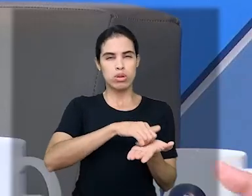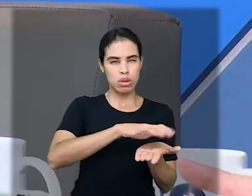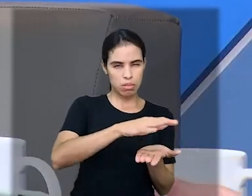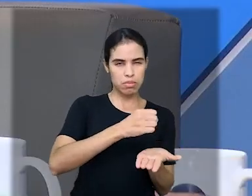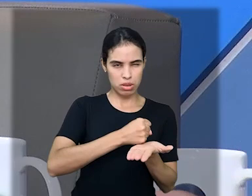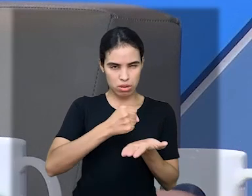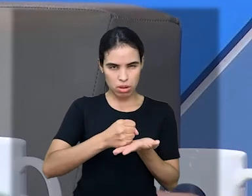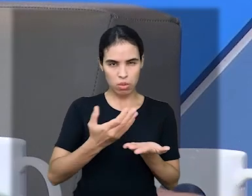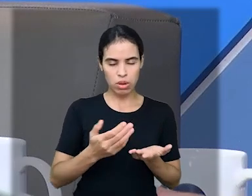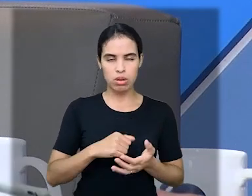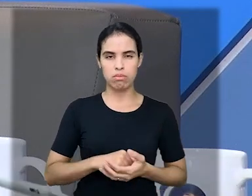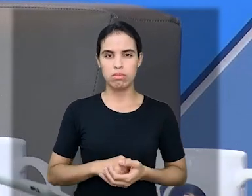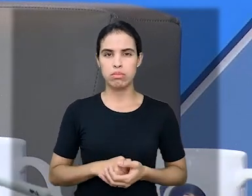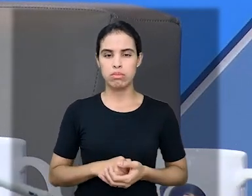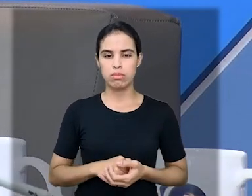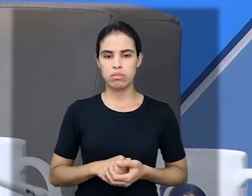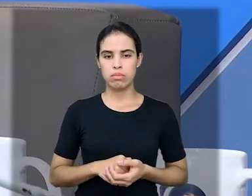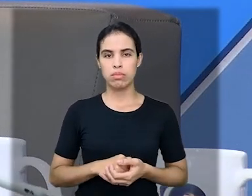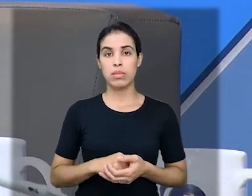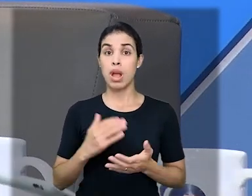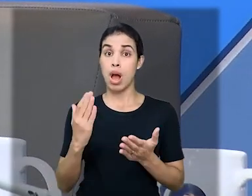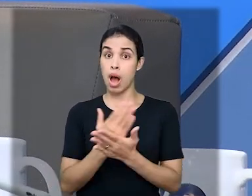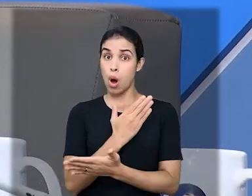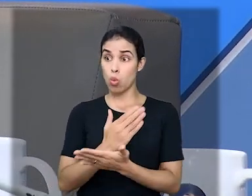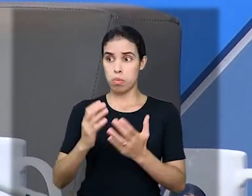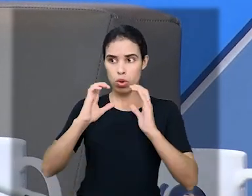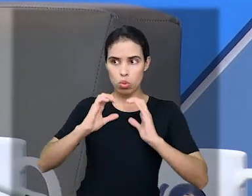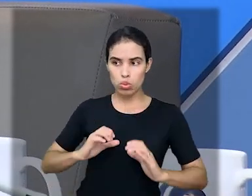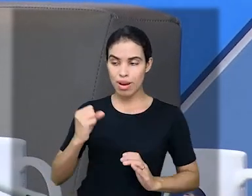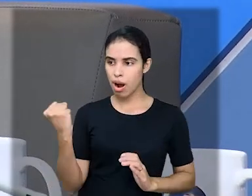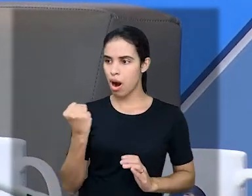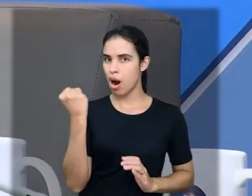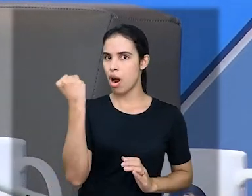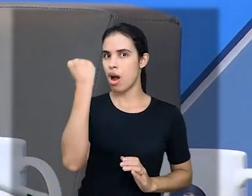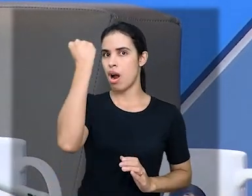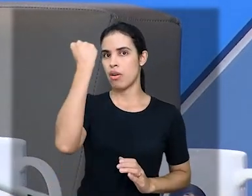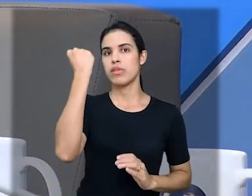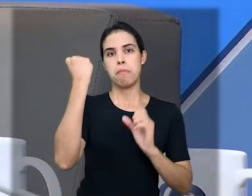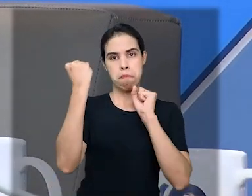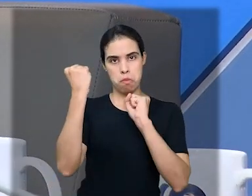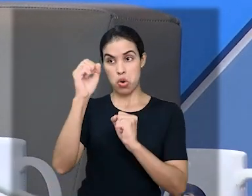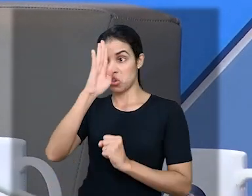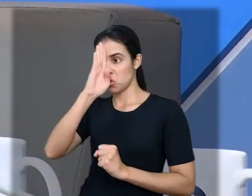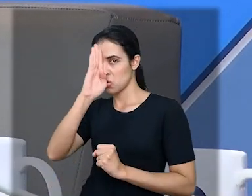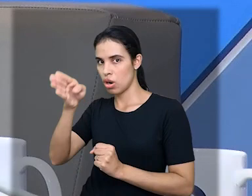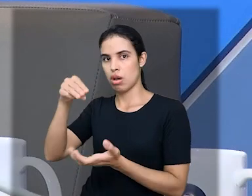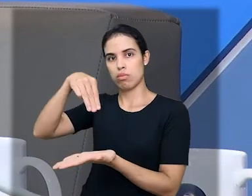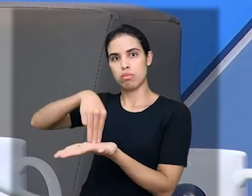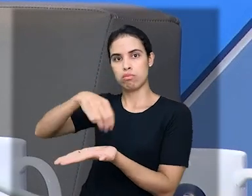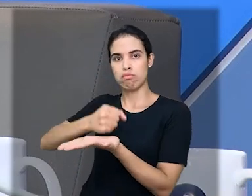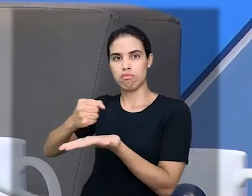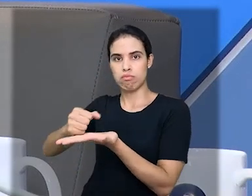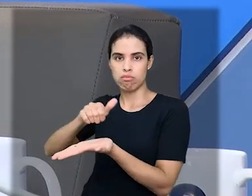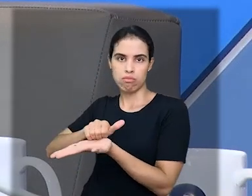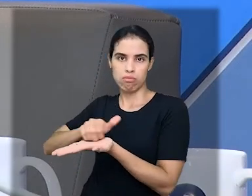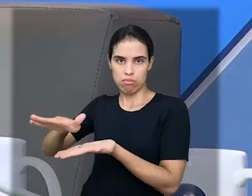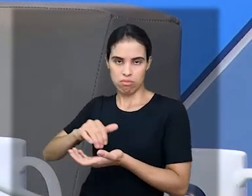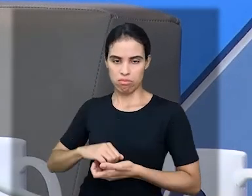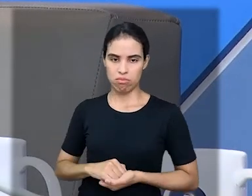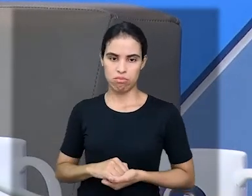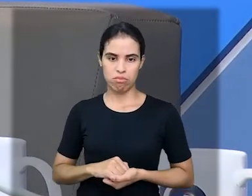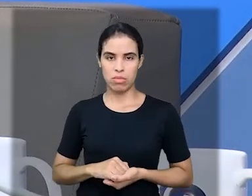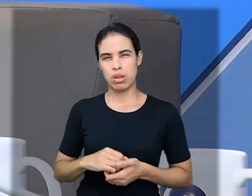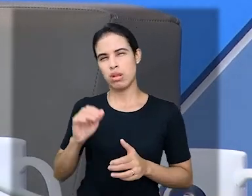isso? Existem faltas graves que são suficientes para aplicação imediata da dispensa por justa causa, como um